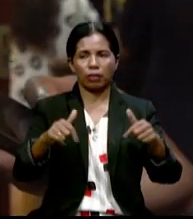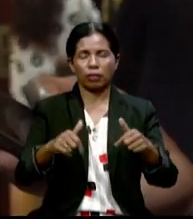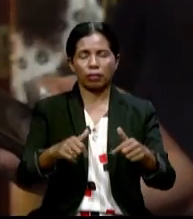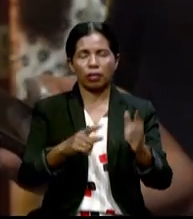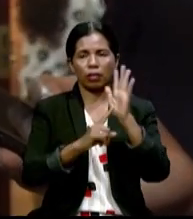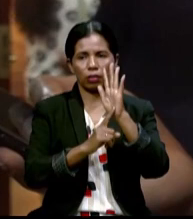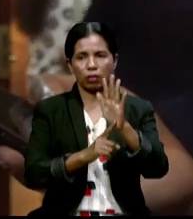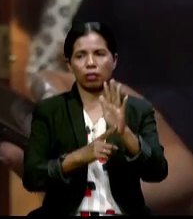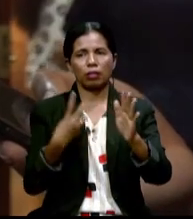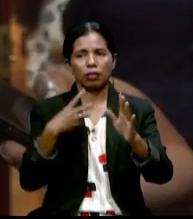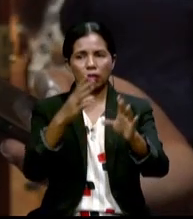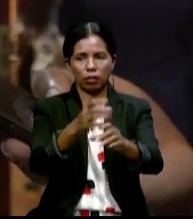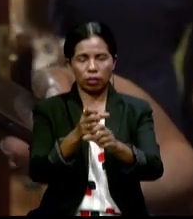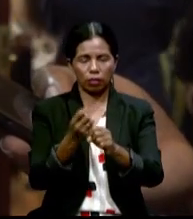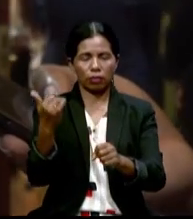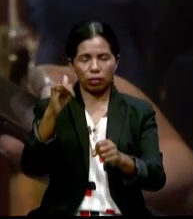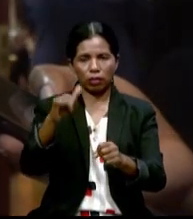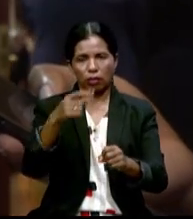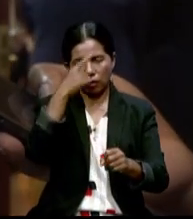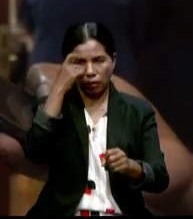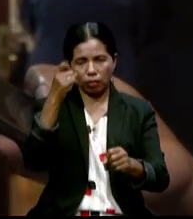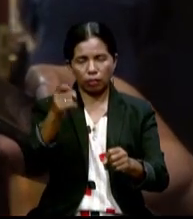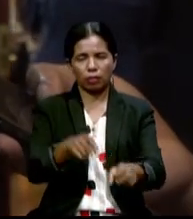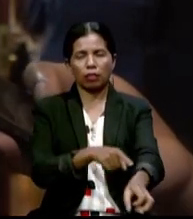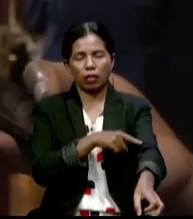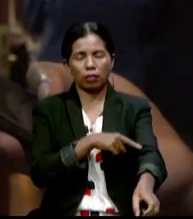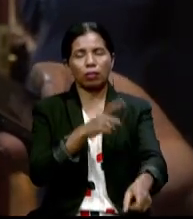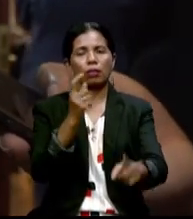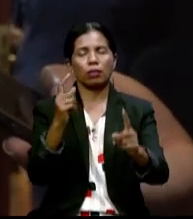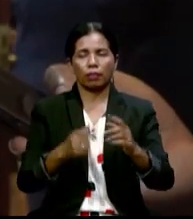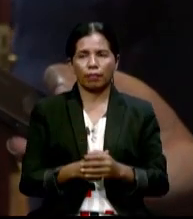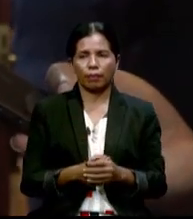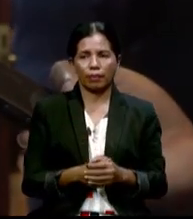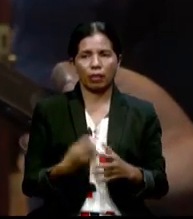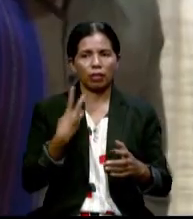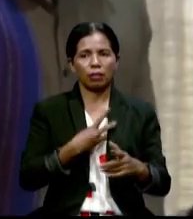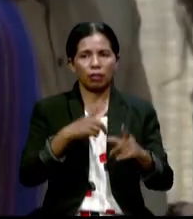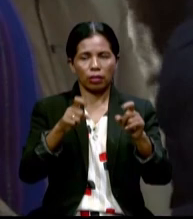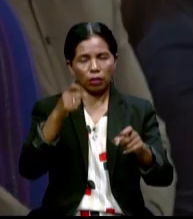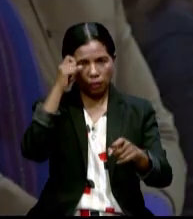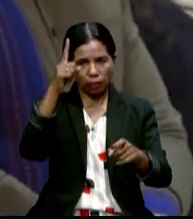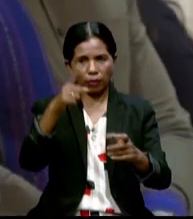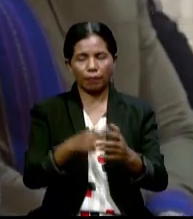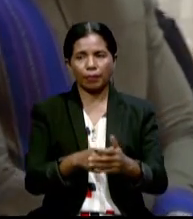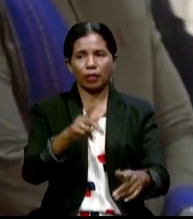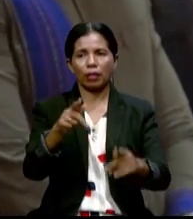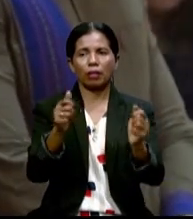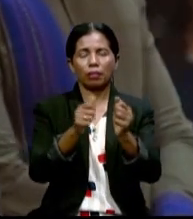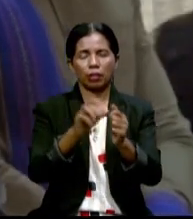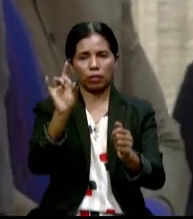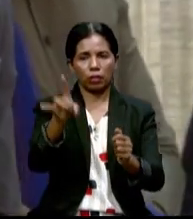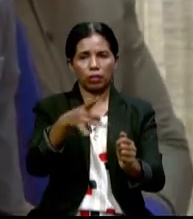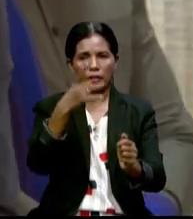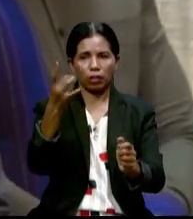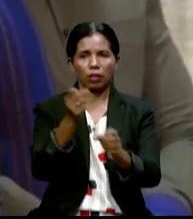justificar, né? Estamos, tem que ser a razão, né? Estamos a mobilizar a Narfa, né? Temos que compreender, né? Bolseiro na Insano Lourenço Noalo, no